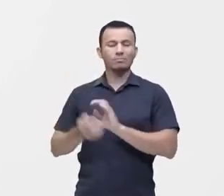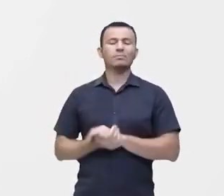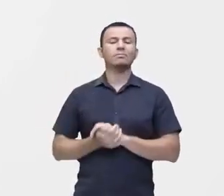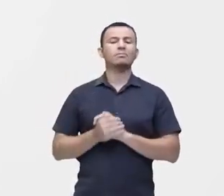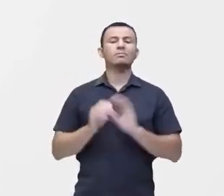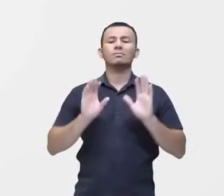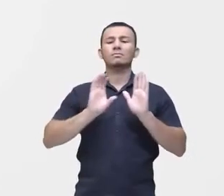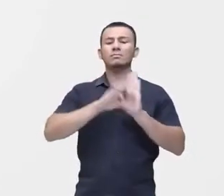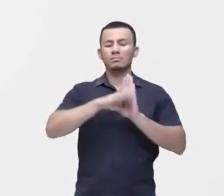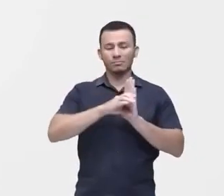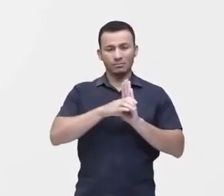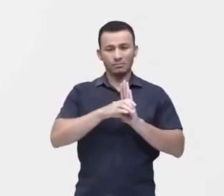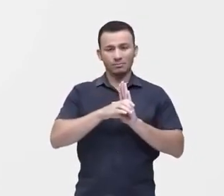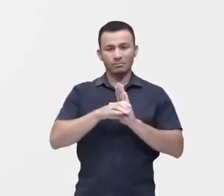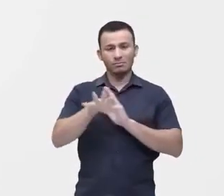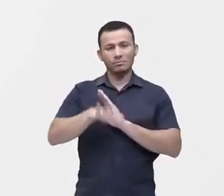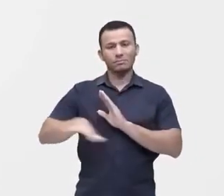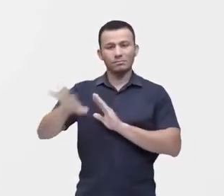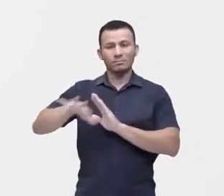do aluno.